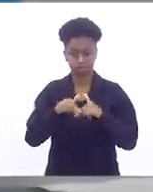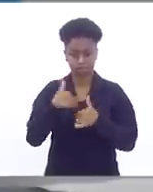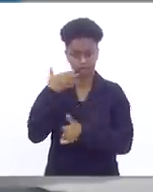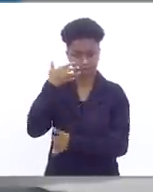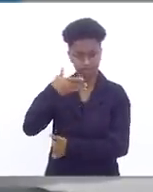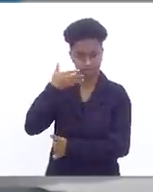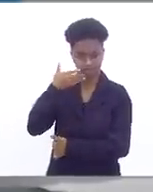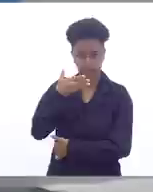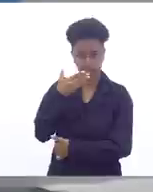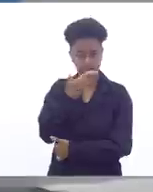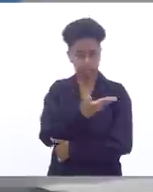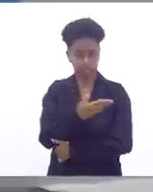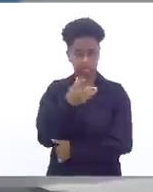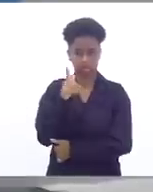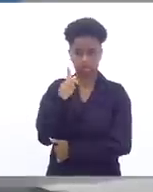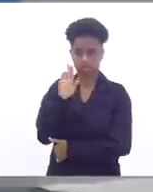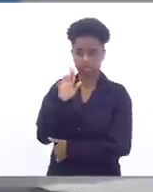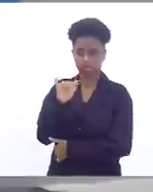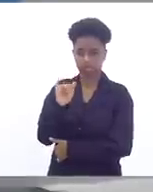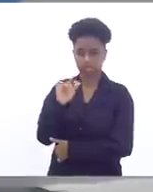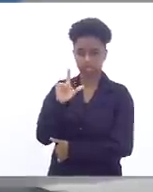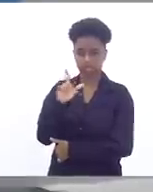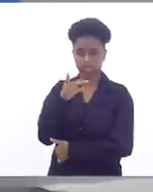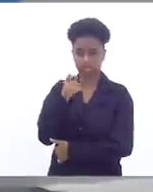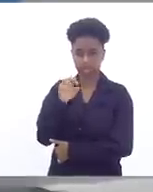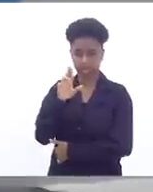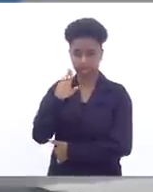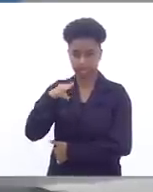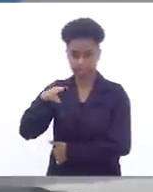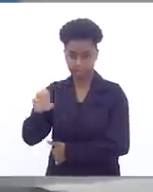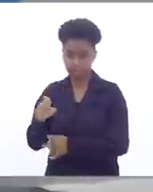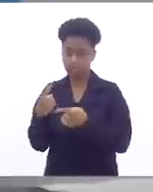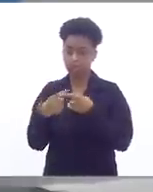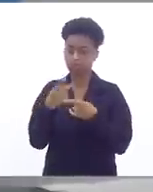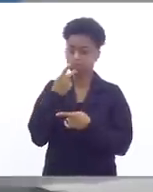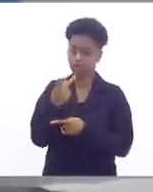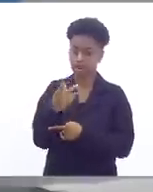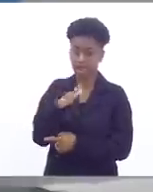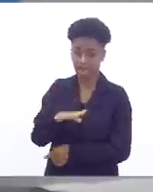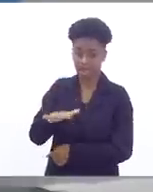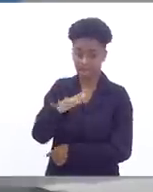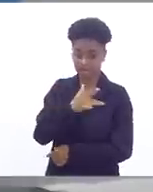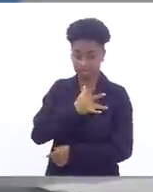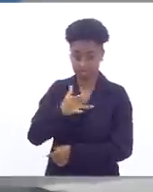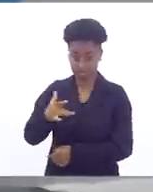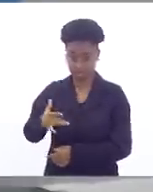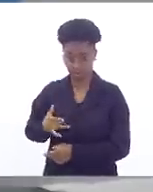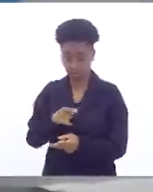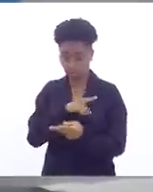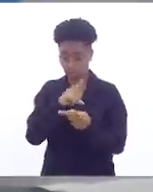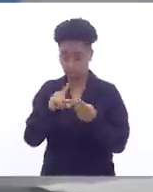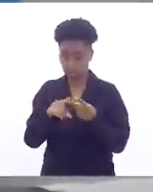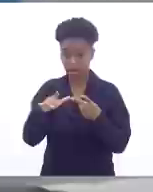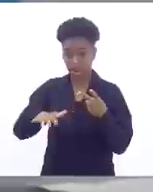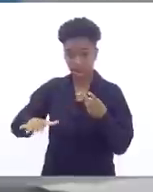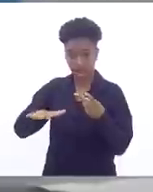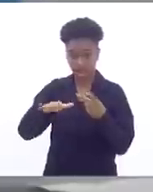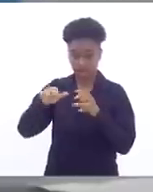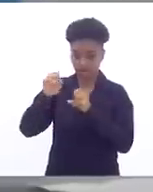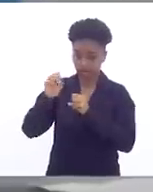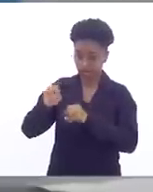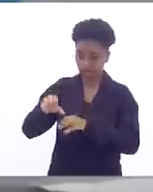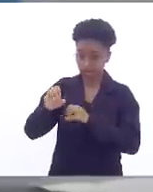do Doutor Guilherme quando ele diz que a área da saúde e a área da Educação